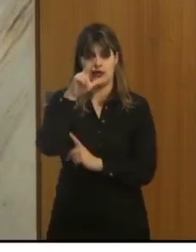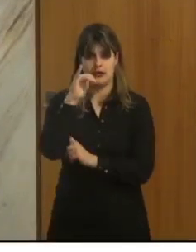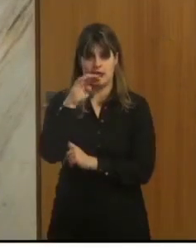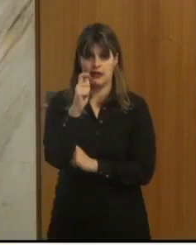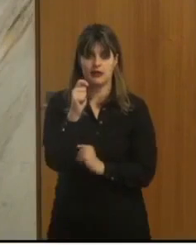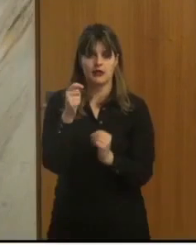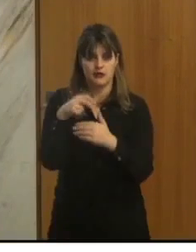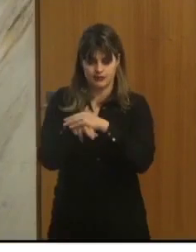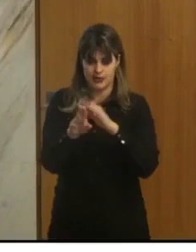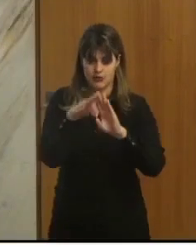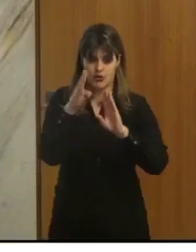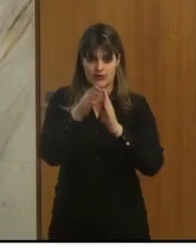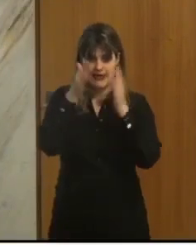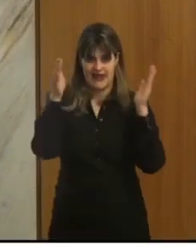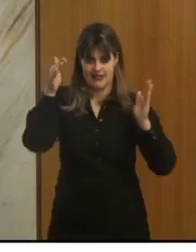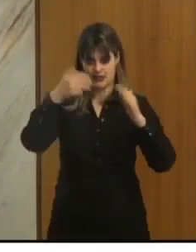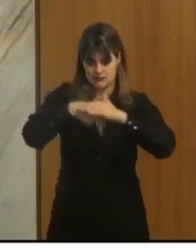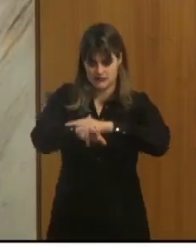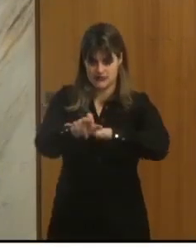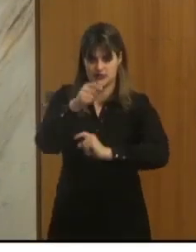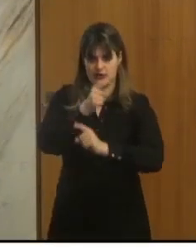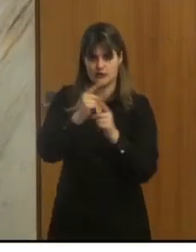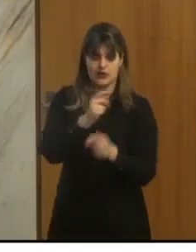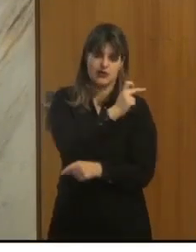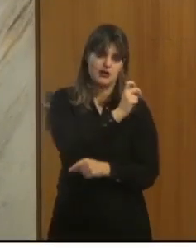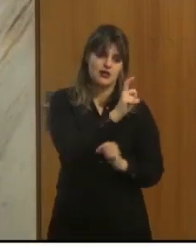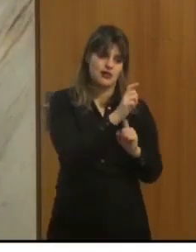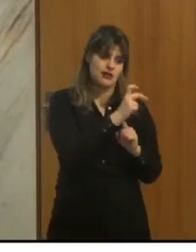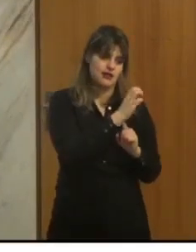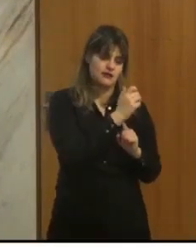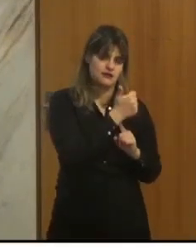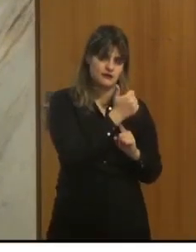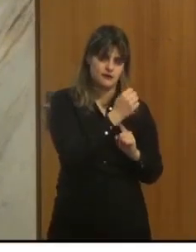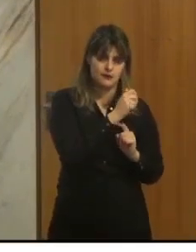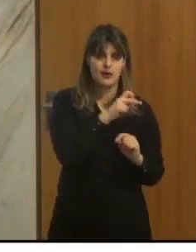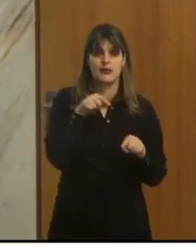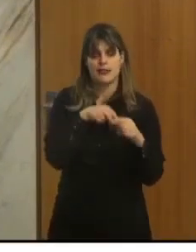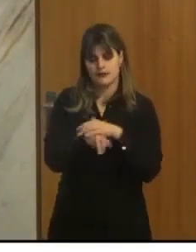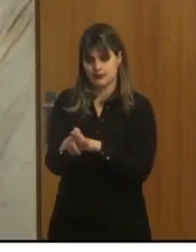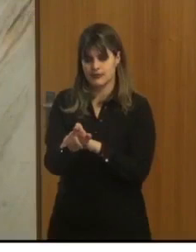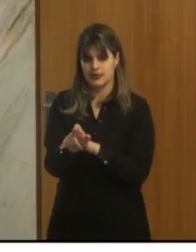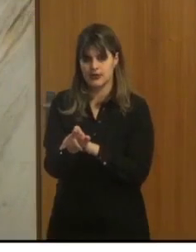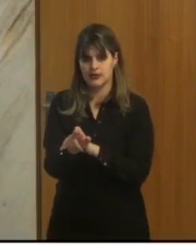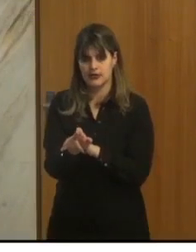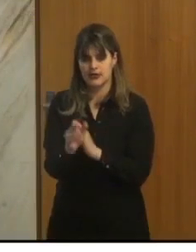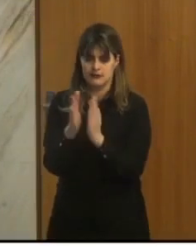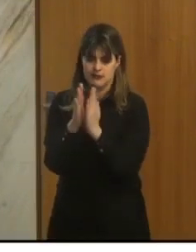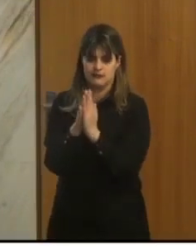aquela porta maior, porque ele diretamente da Alcáçova deslocava-se e assistia à